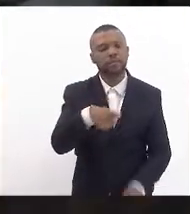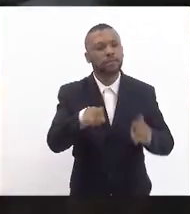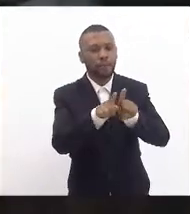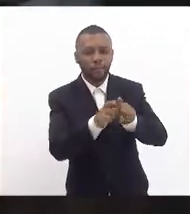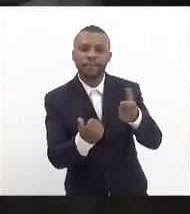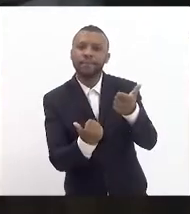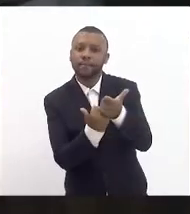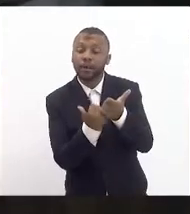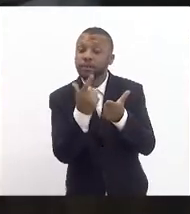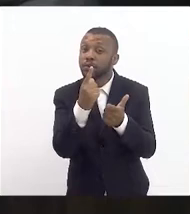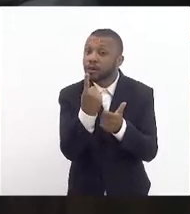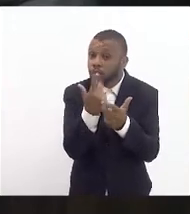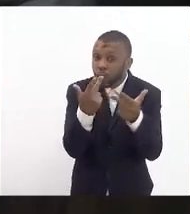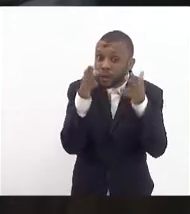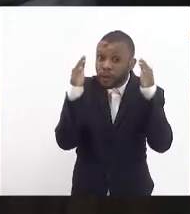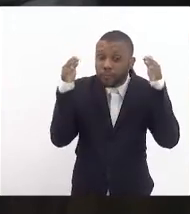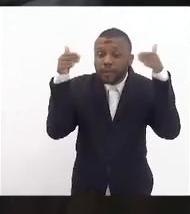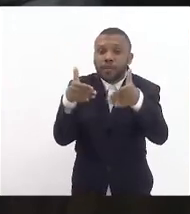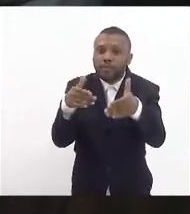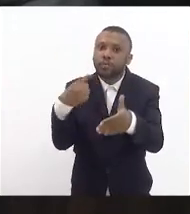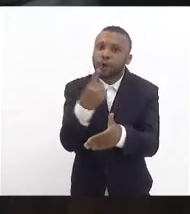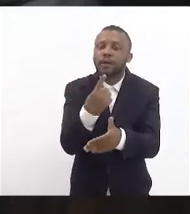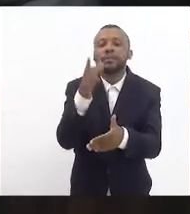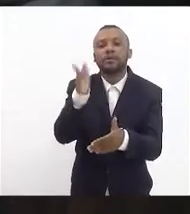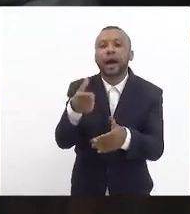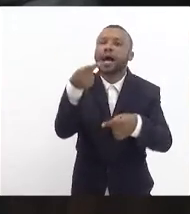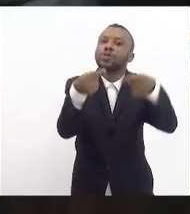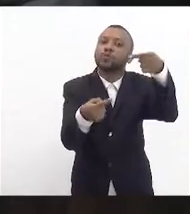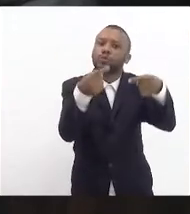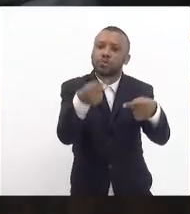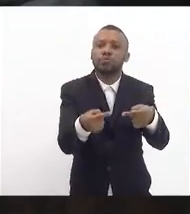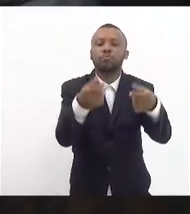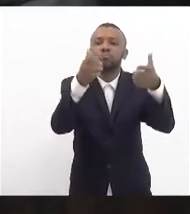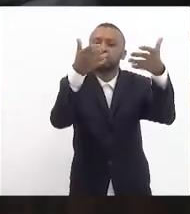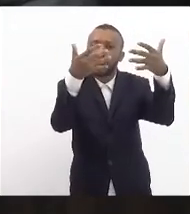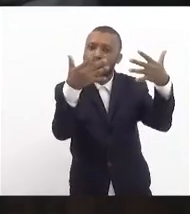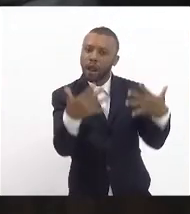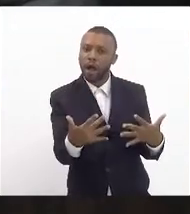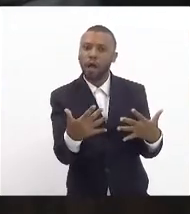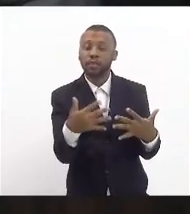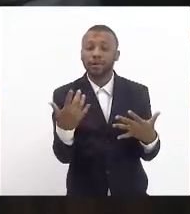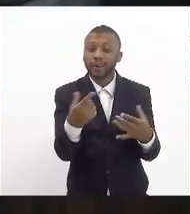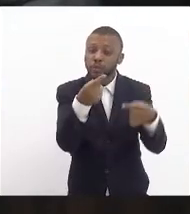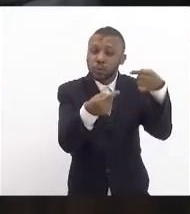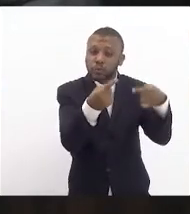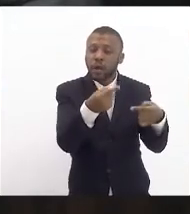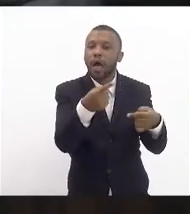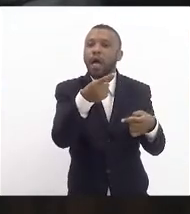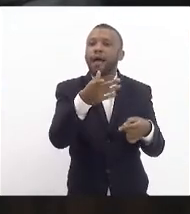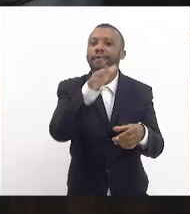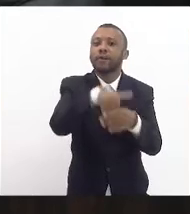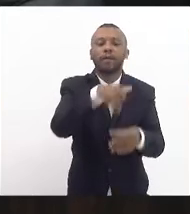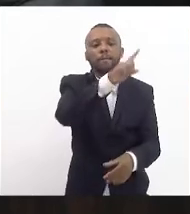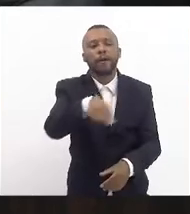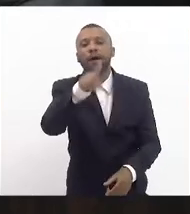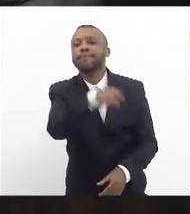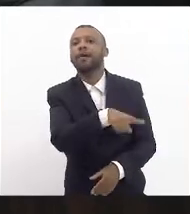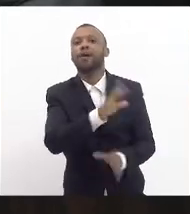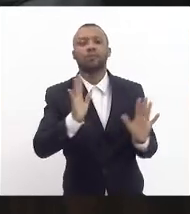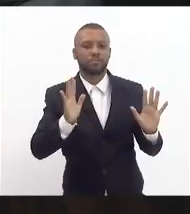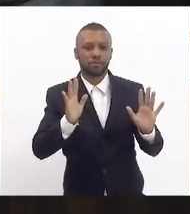Nesse caso específico, nós já passamos pela discussão, então não vamos discutir, fica adiada a votação por falta de